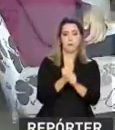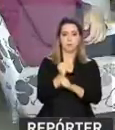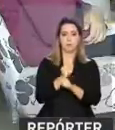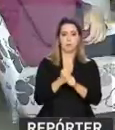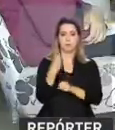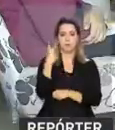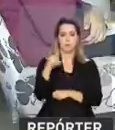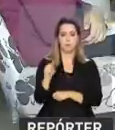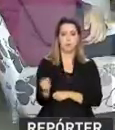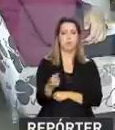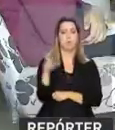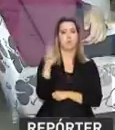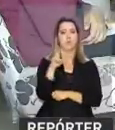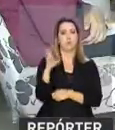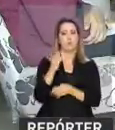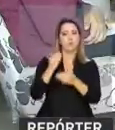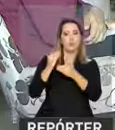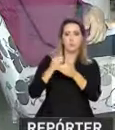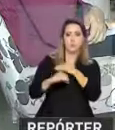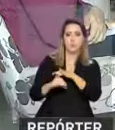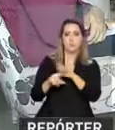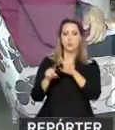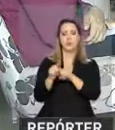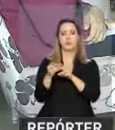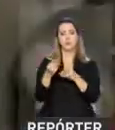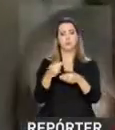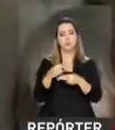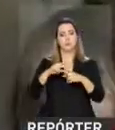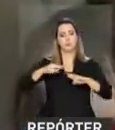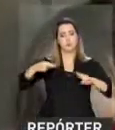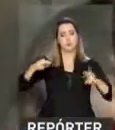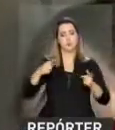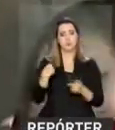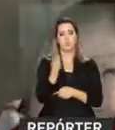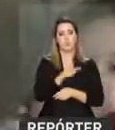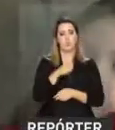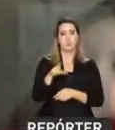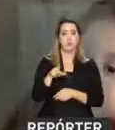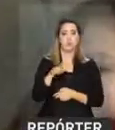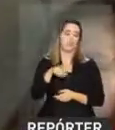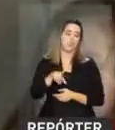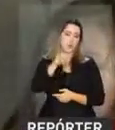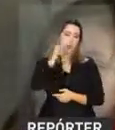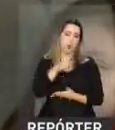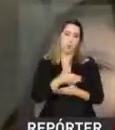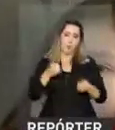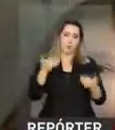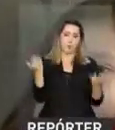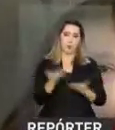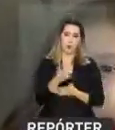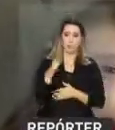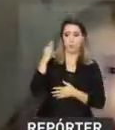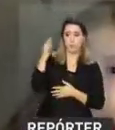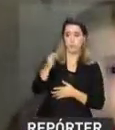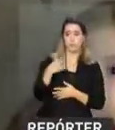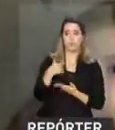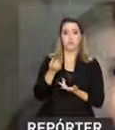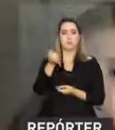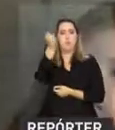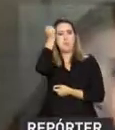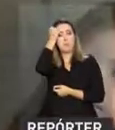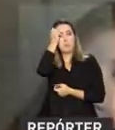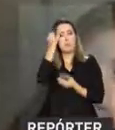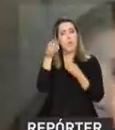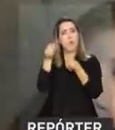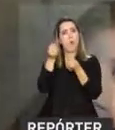de R$ 2.000 para deixar esse material armazenado. A gente prefere garantir a coleta agora, que no futuro a gente se arrepender por que